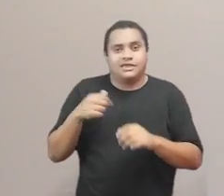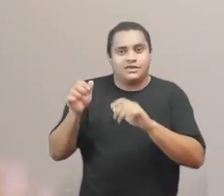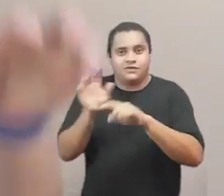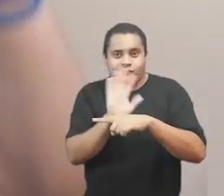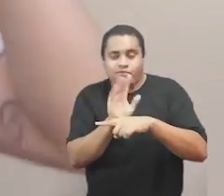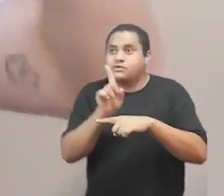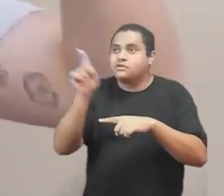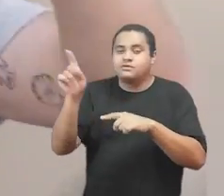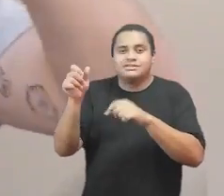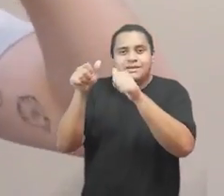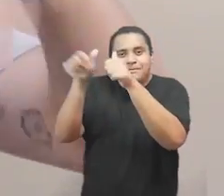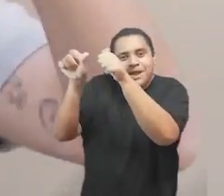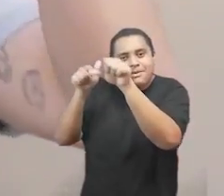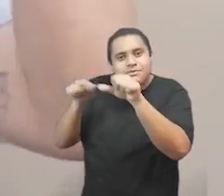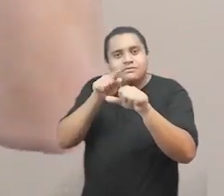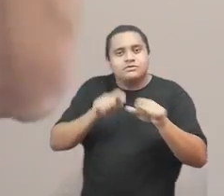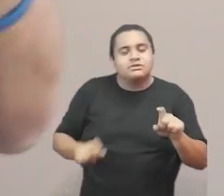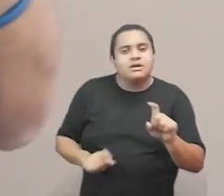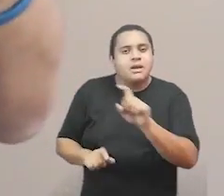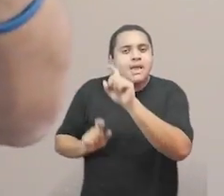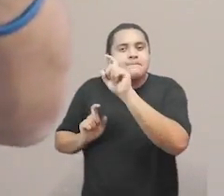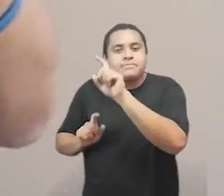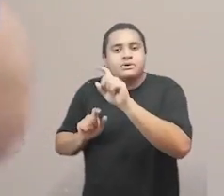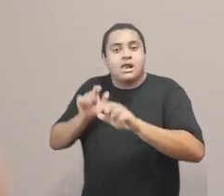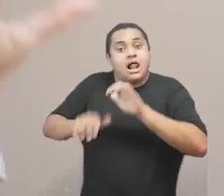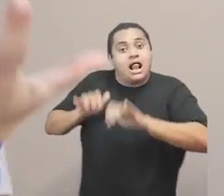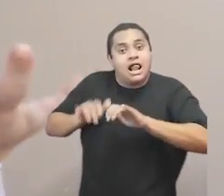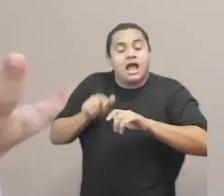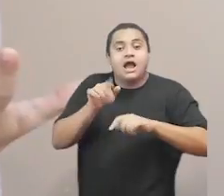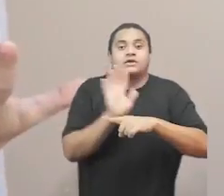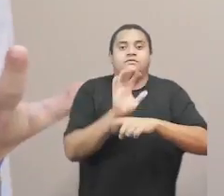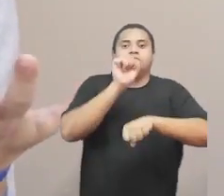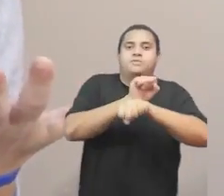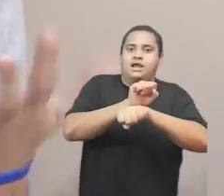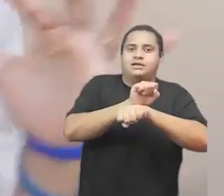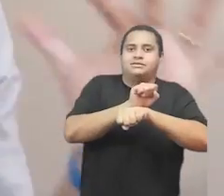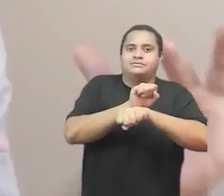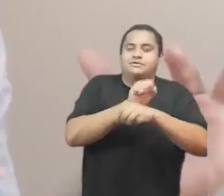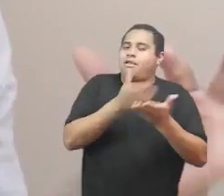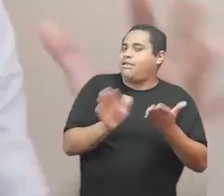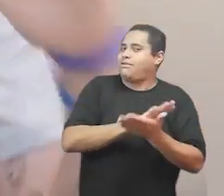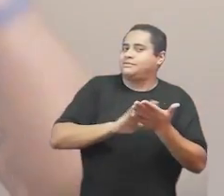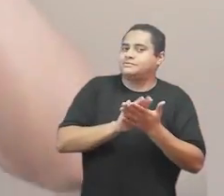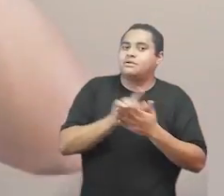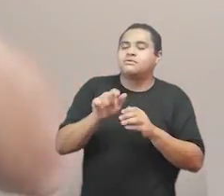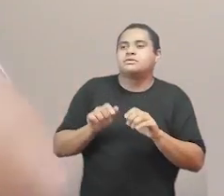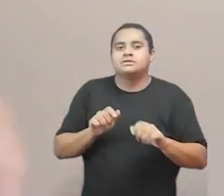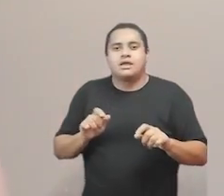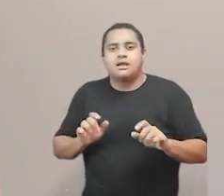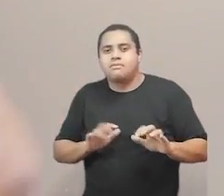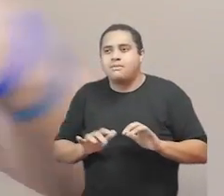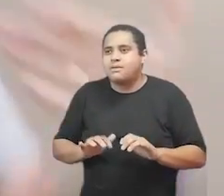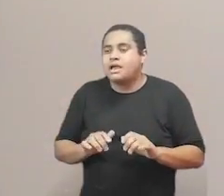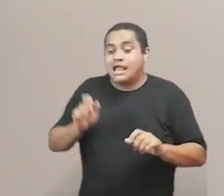que você pode clicar e escrever. Assim que você clicar para escrever, o vídeo aqui vai dar uma pausa para você não perder nada. E assim que